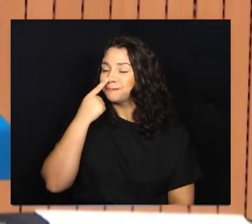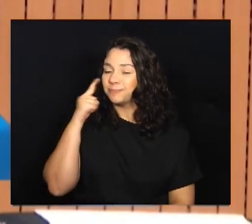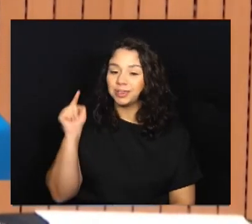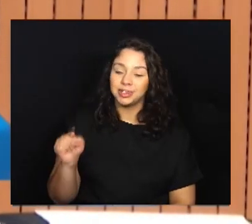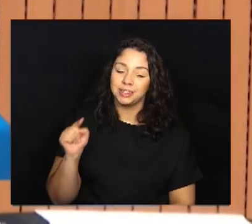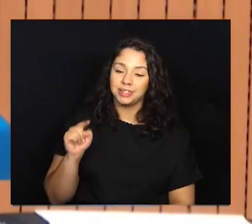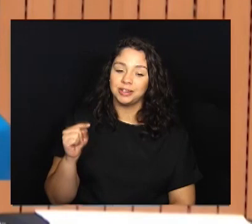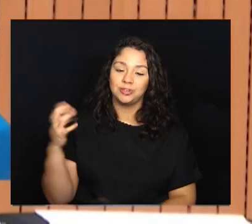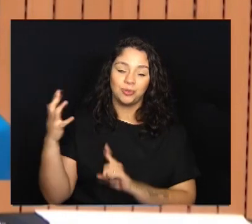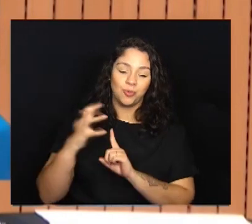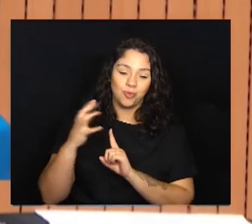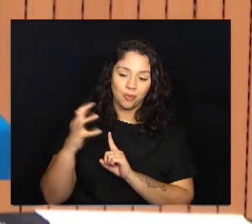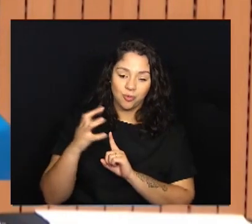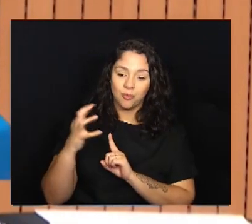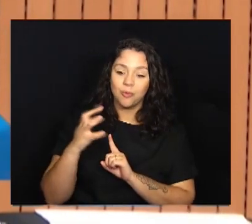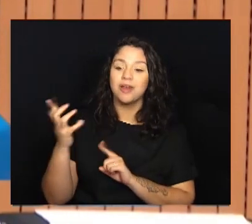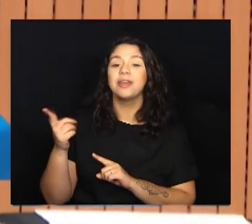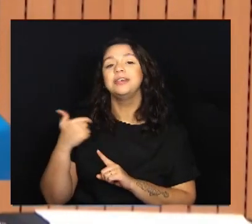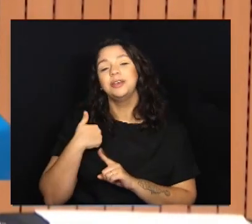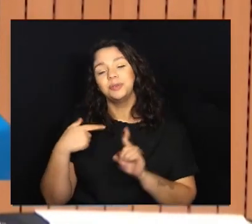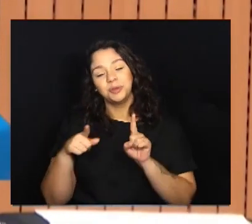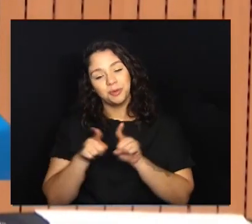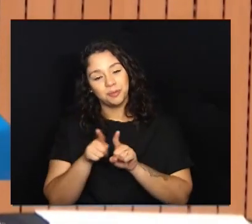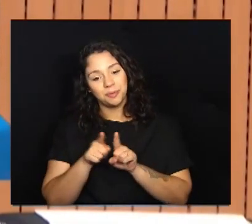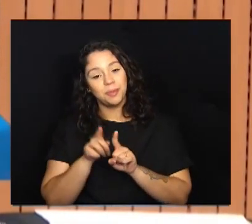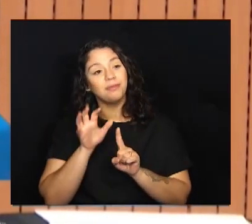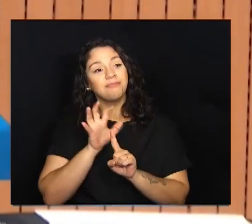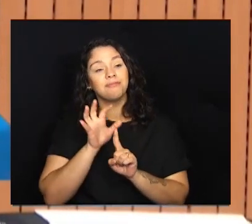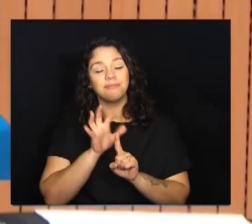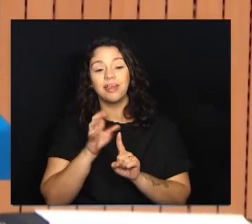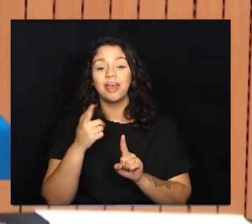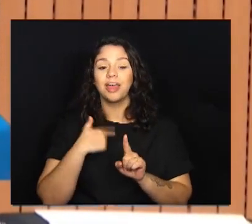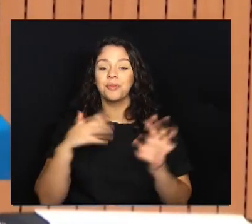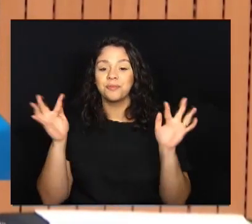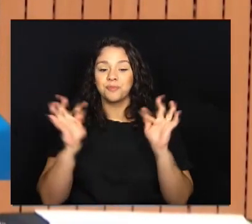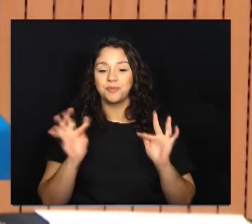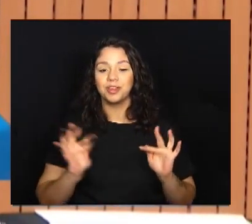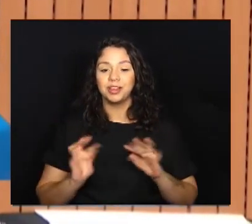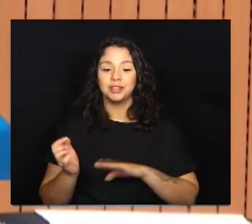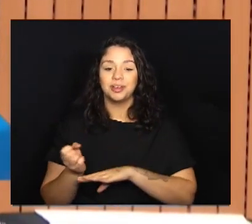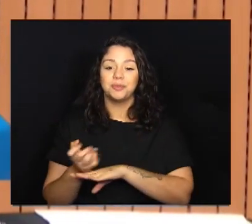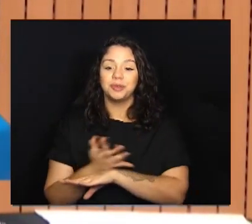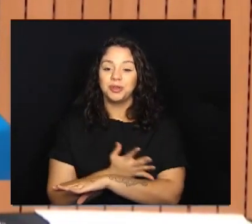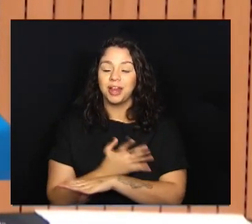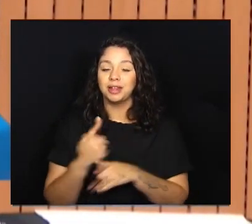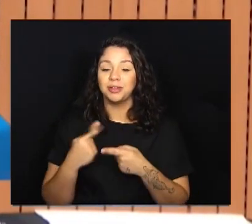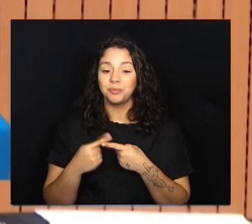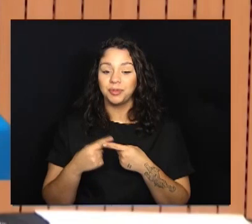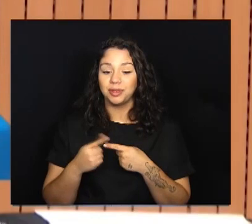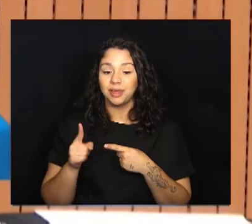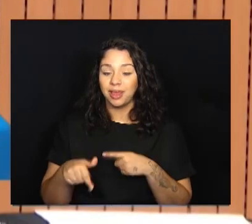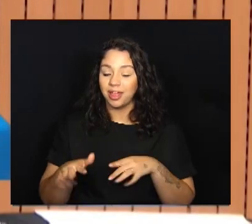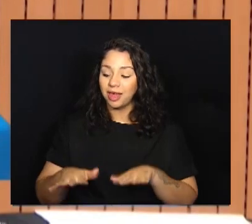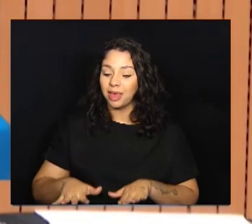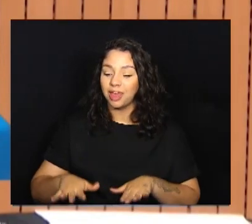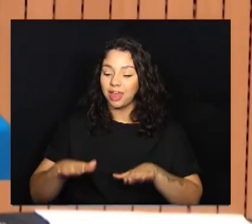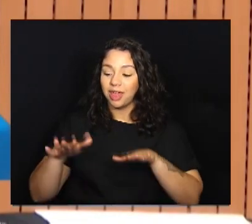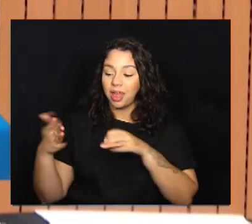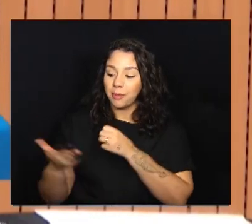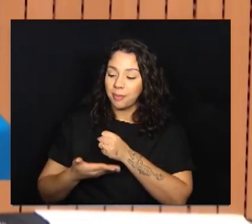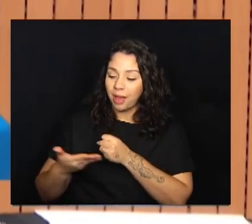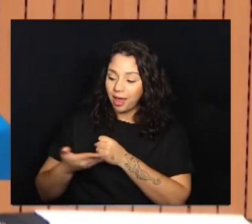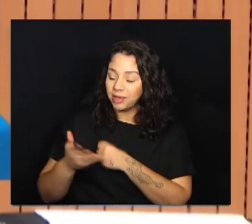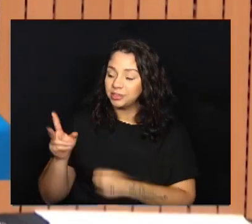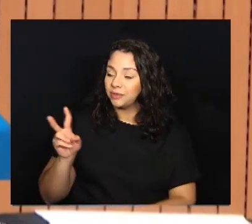E eu também, então, por isso que eu também fico emocionado, porque a criação, os princípios, né,